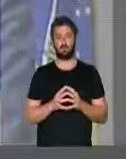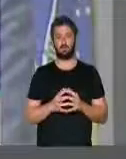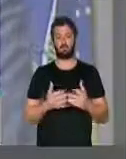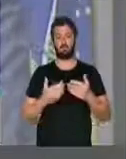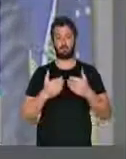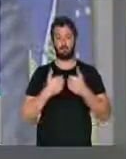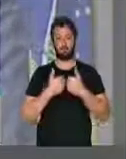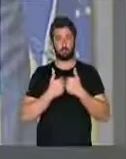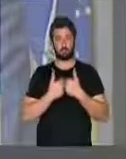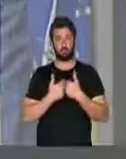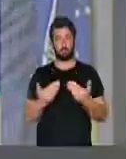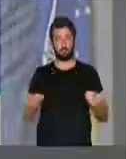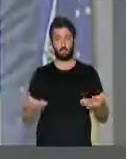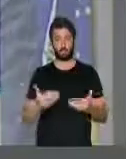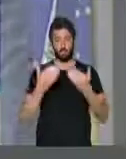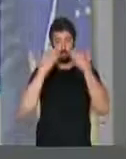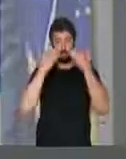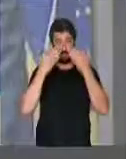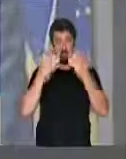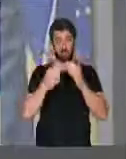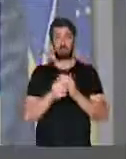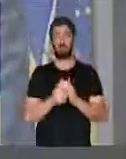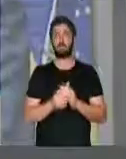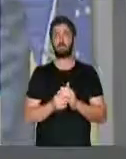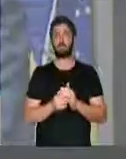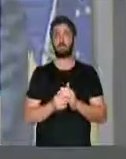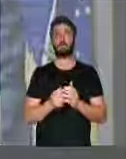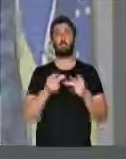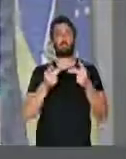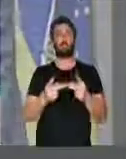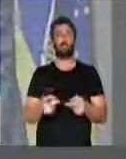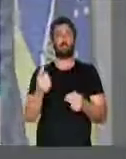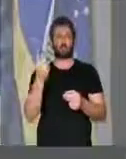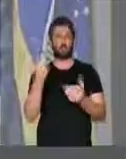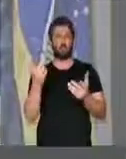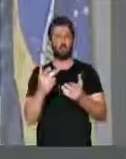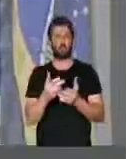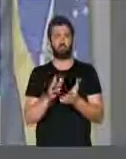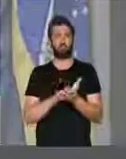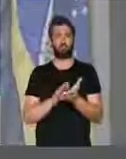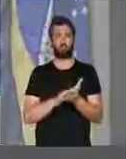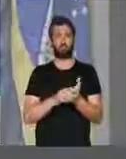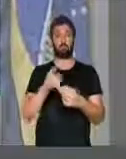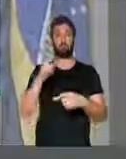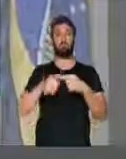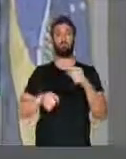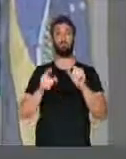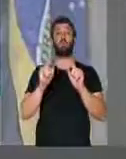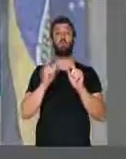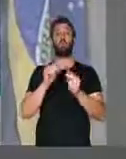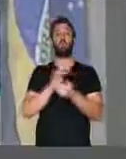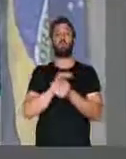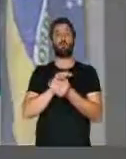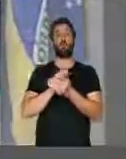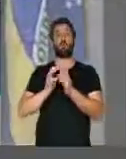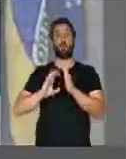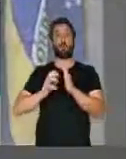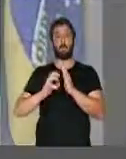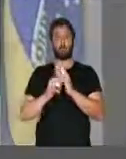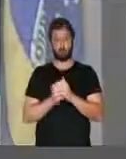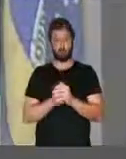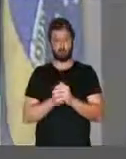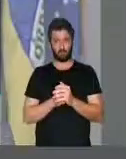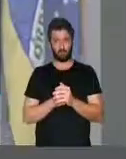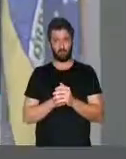Eu estou apresentando um projeto, senhor presidente, proibindo que o fundo partidário